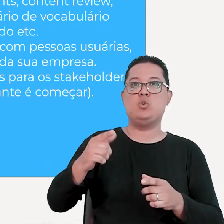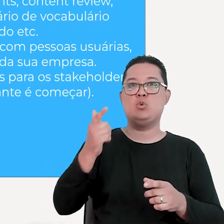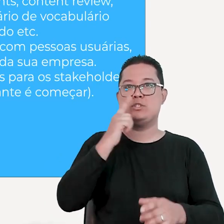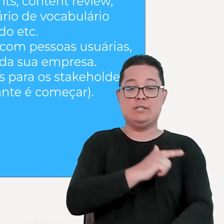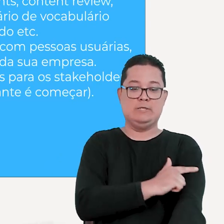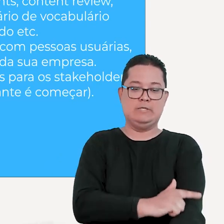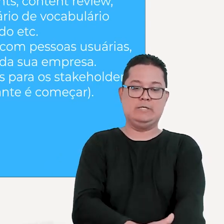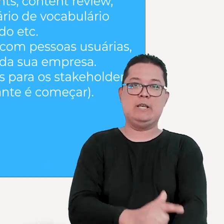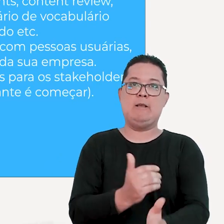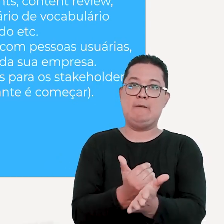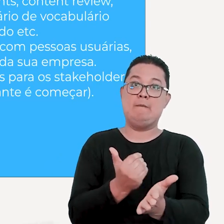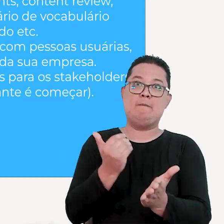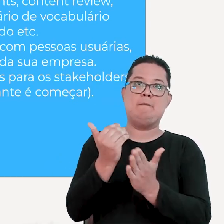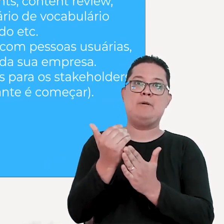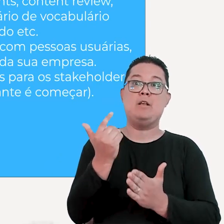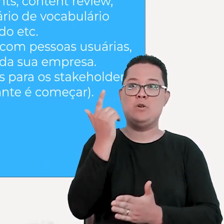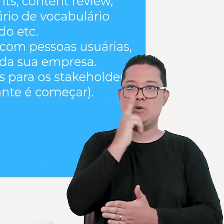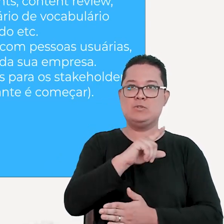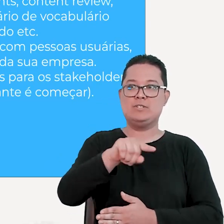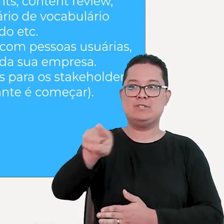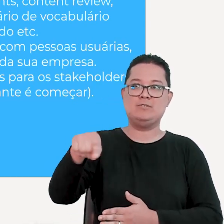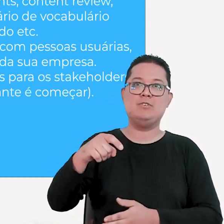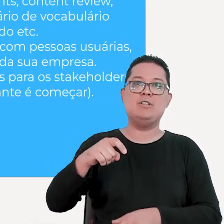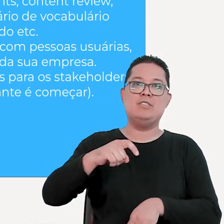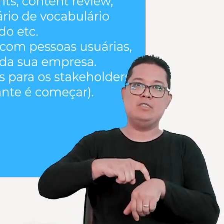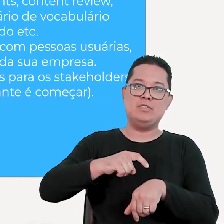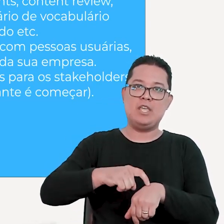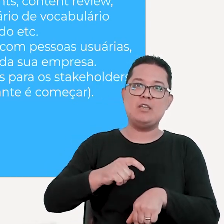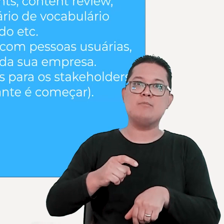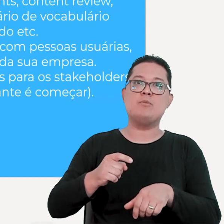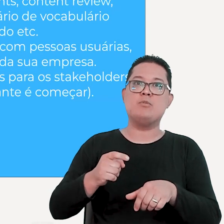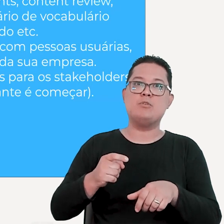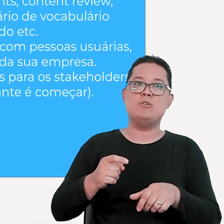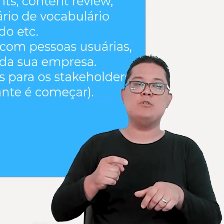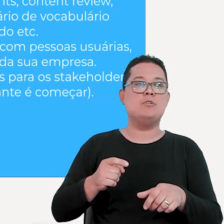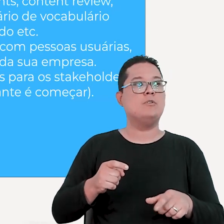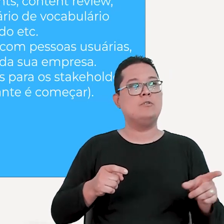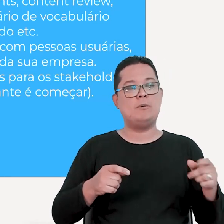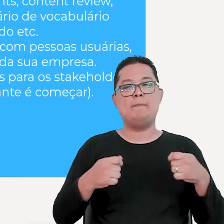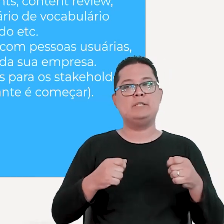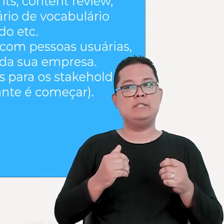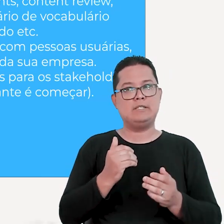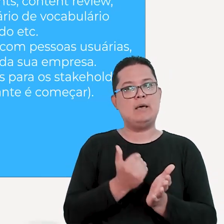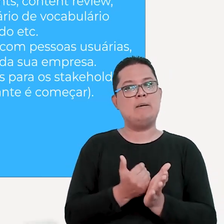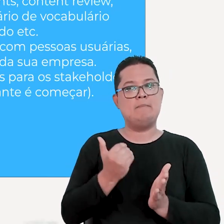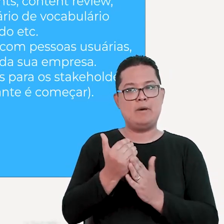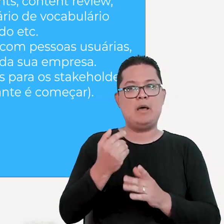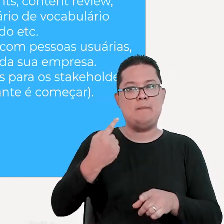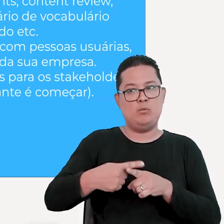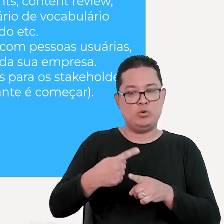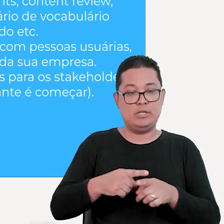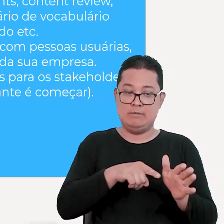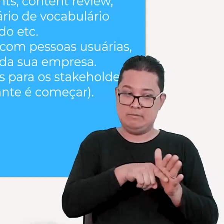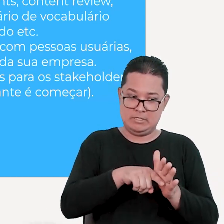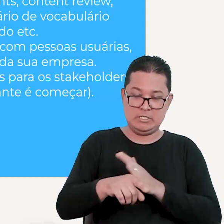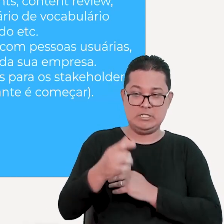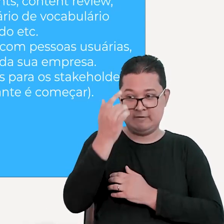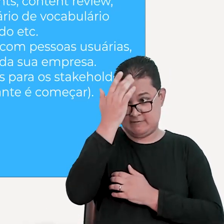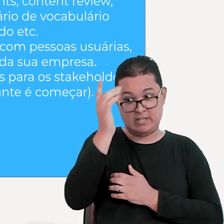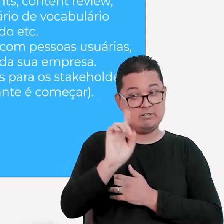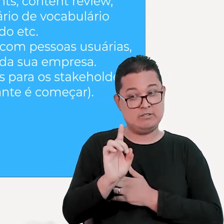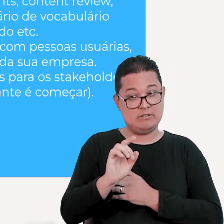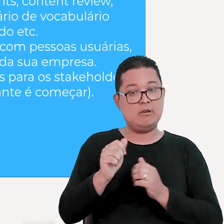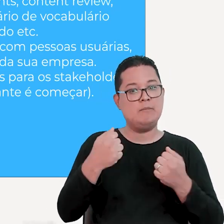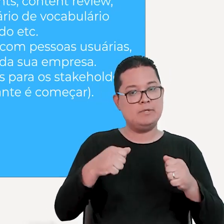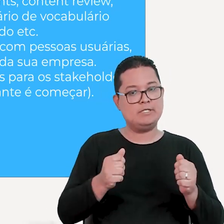para o time de UX Writing, para dar valor ao time de UX Writing. Eles cada dia mais vai